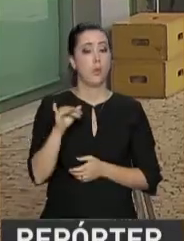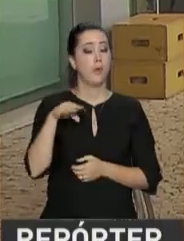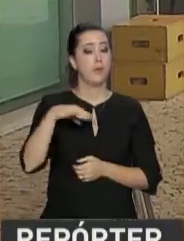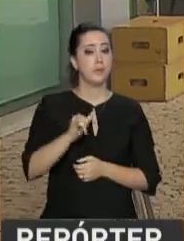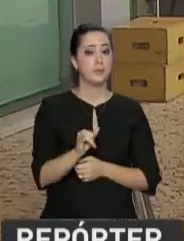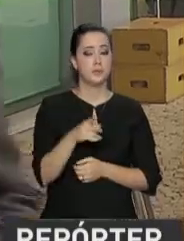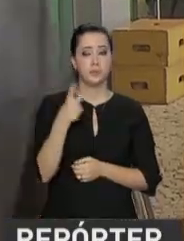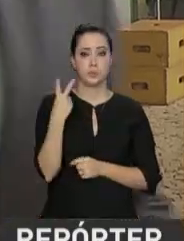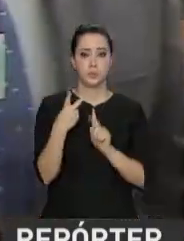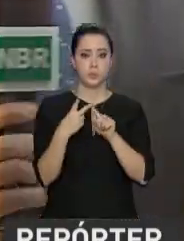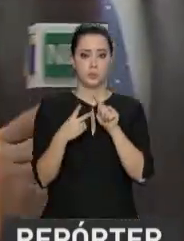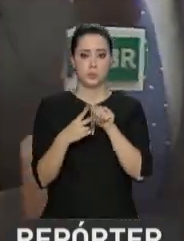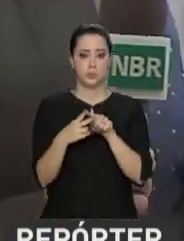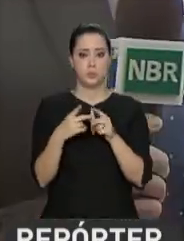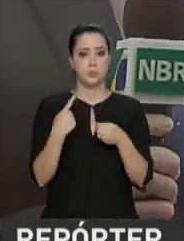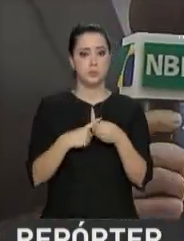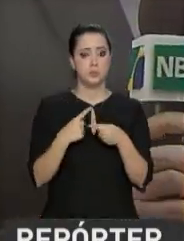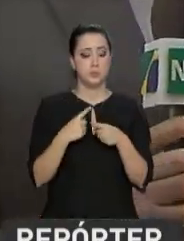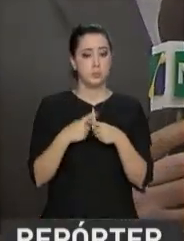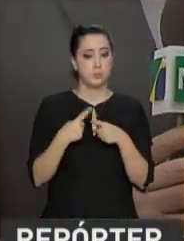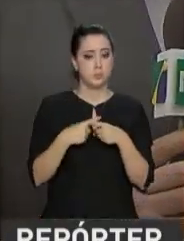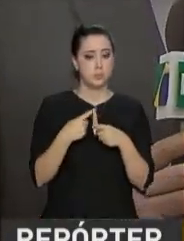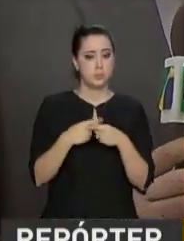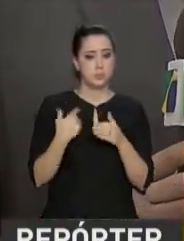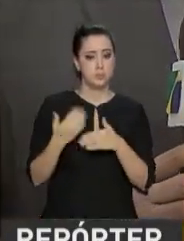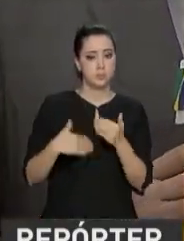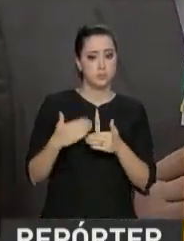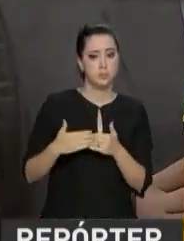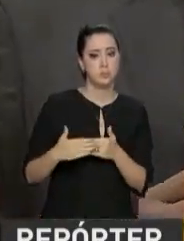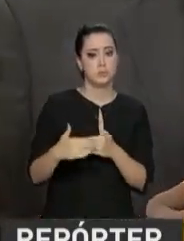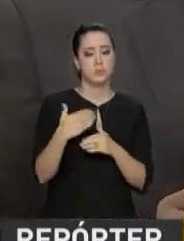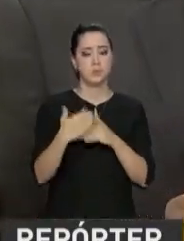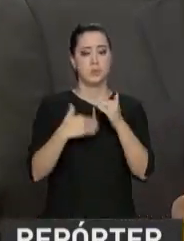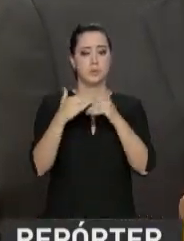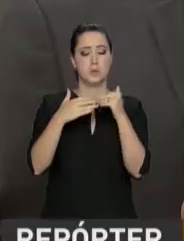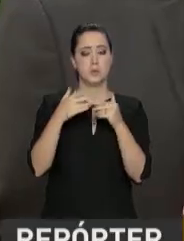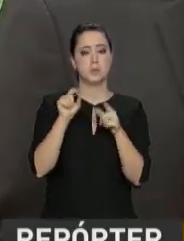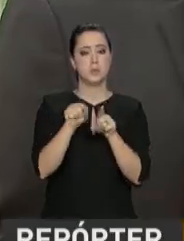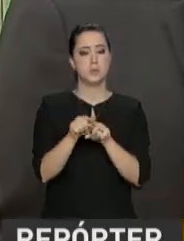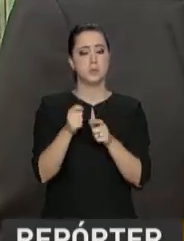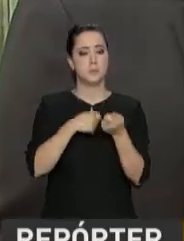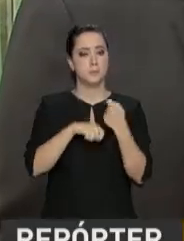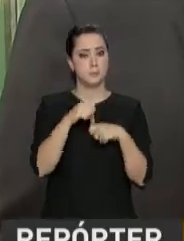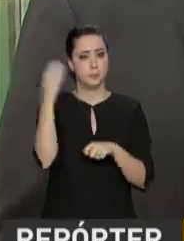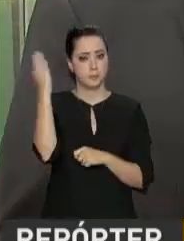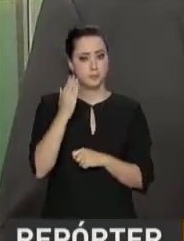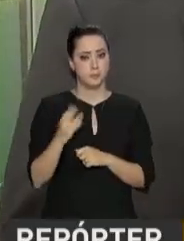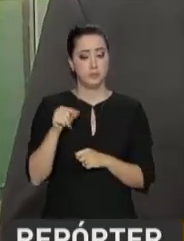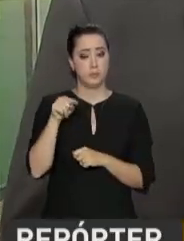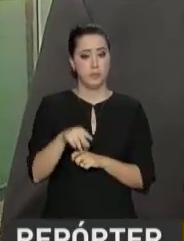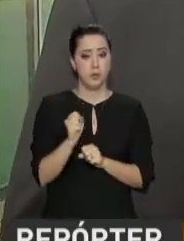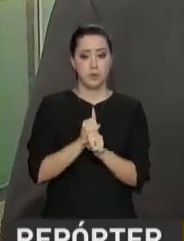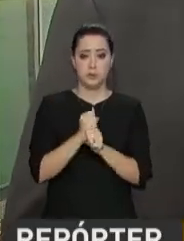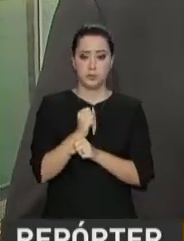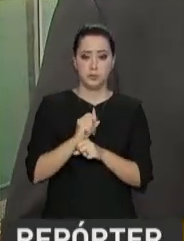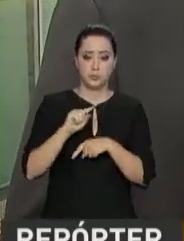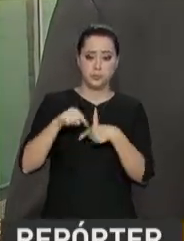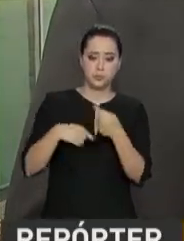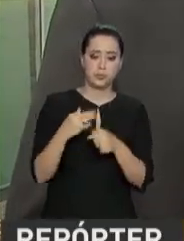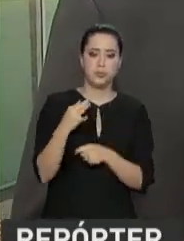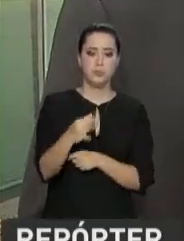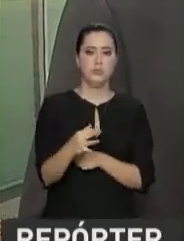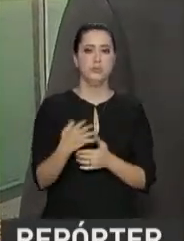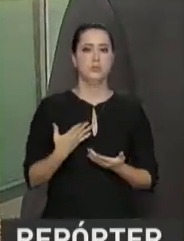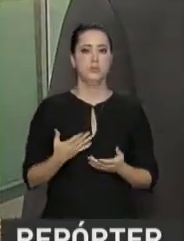dois motivos levaram a instituição a revisar as projeções de crescimento para a economia brasileira neste e no próximo ano